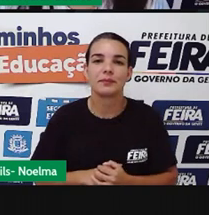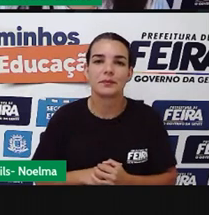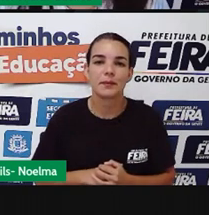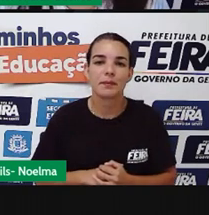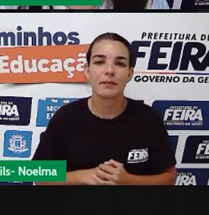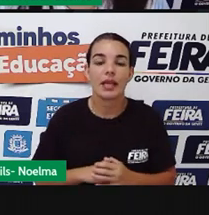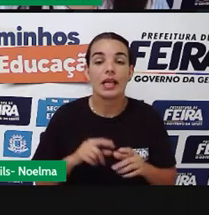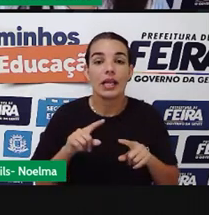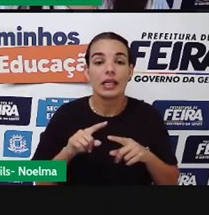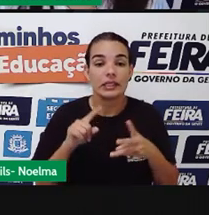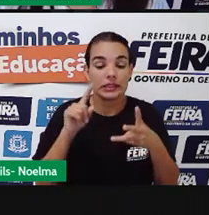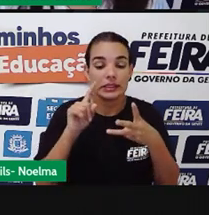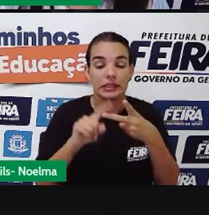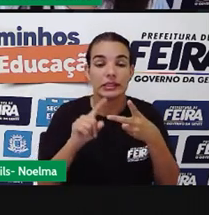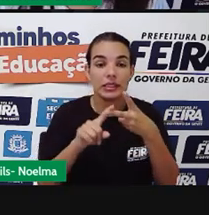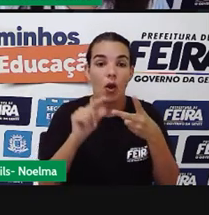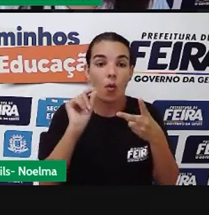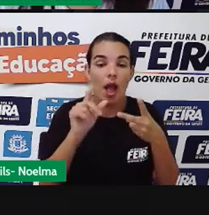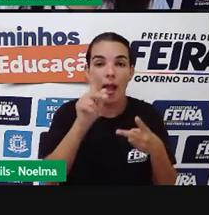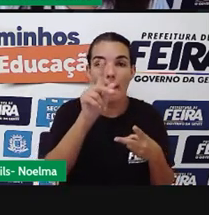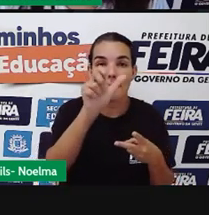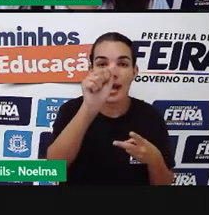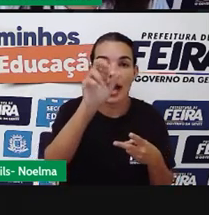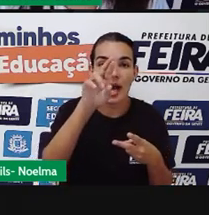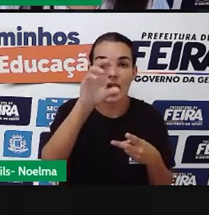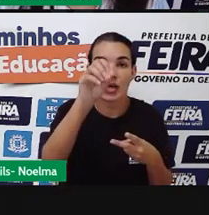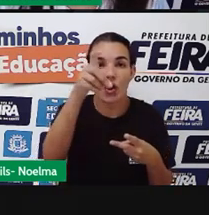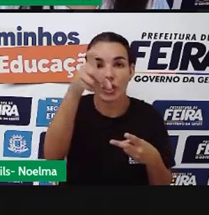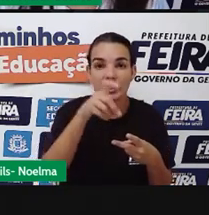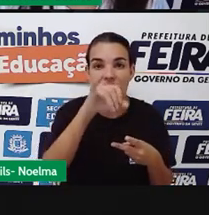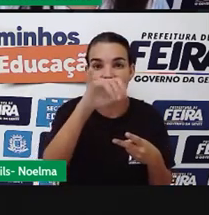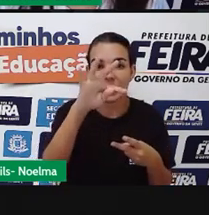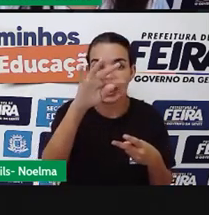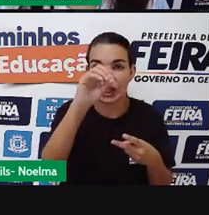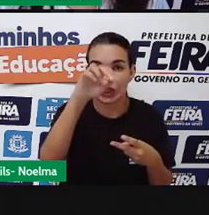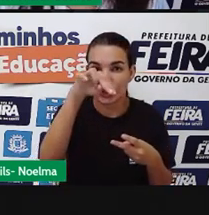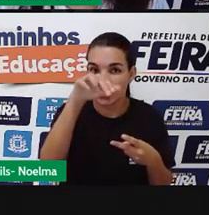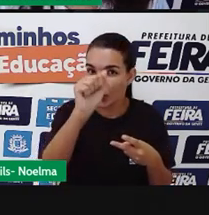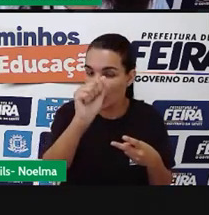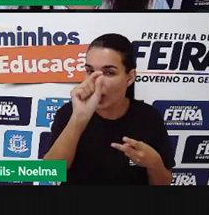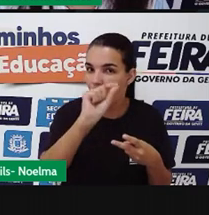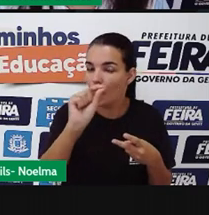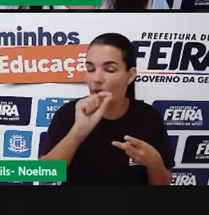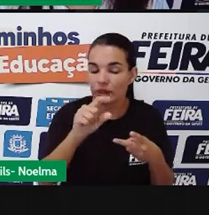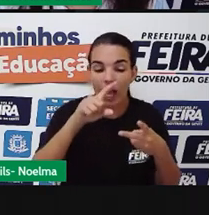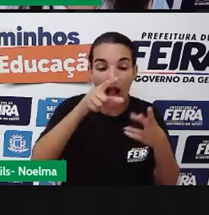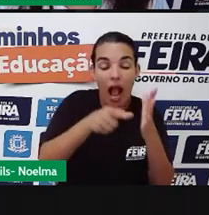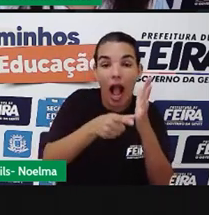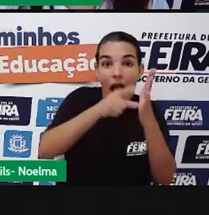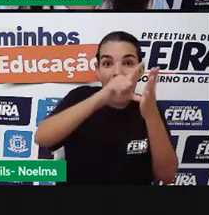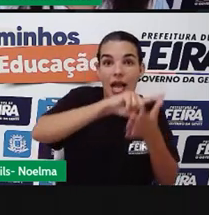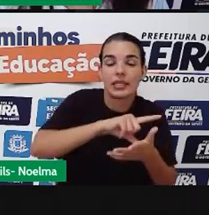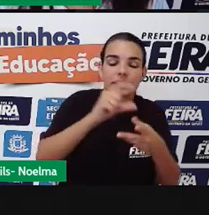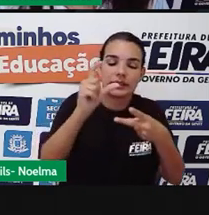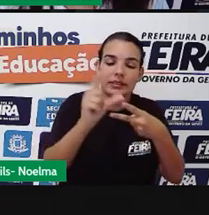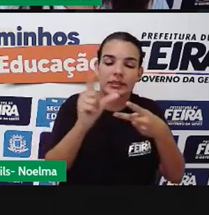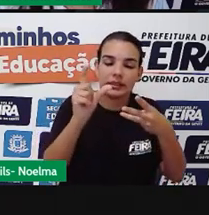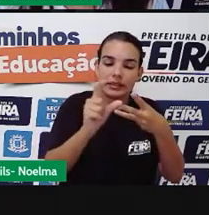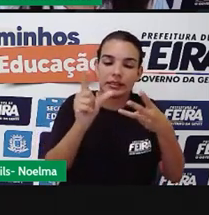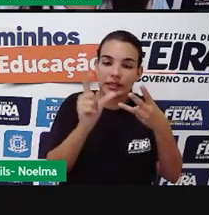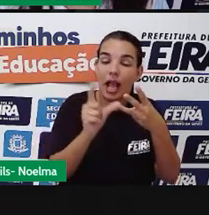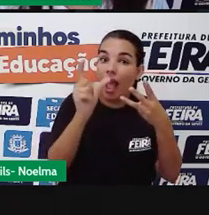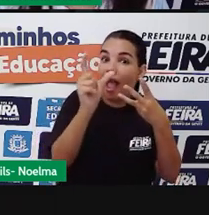ser paroxítona quando a penúltima sílaba é a mais forte, que é o caso de coruja, jiboia,